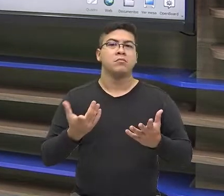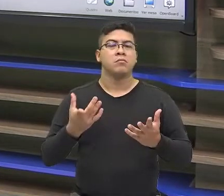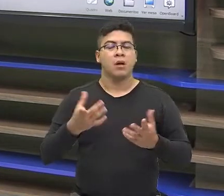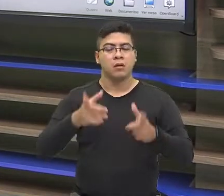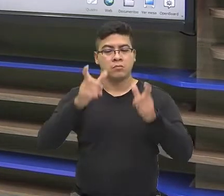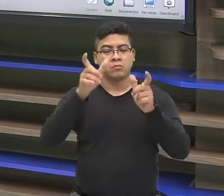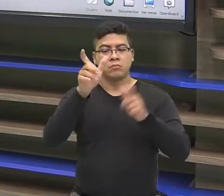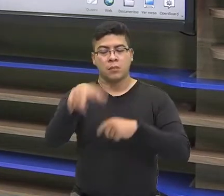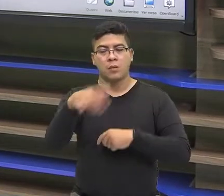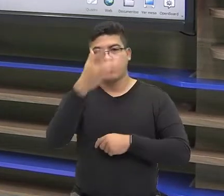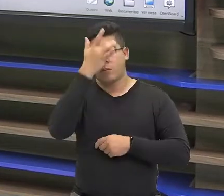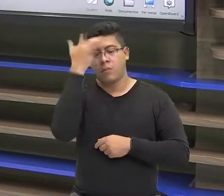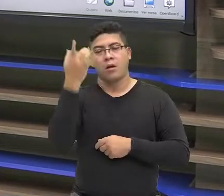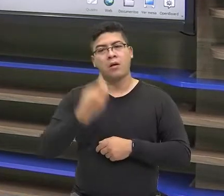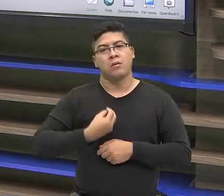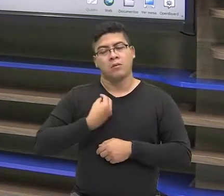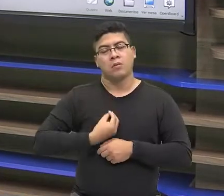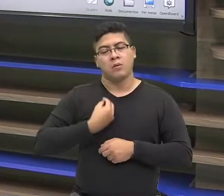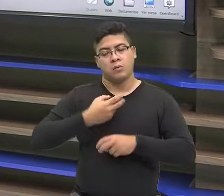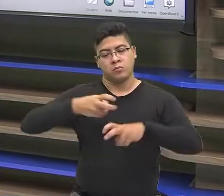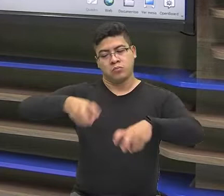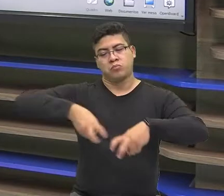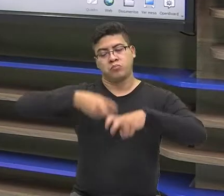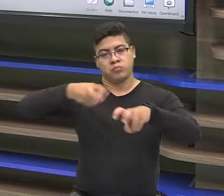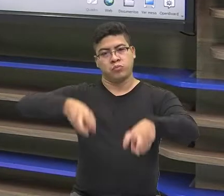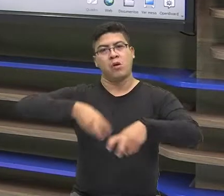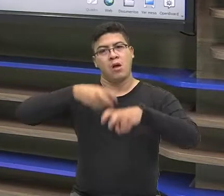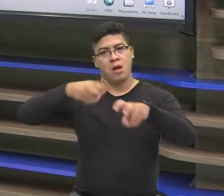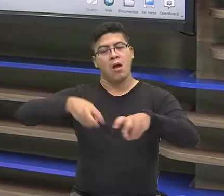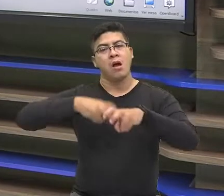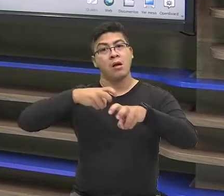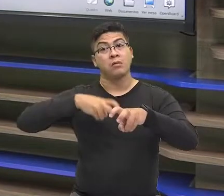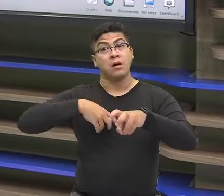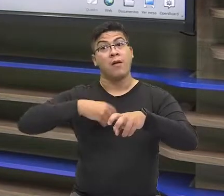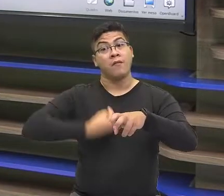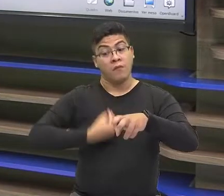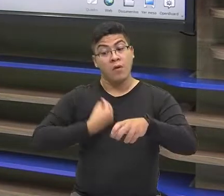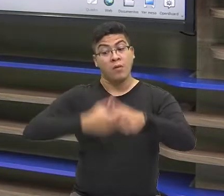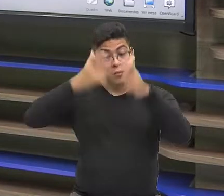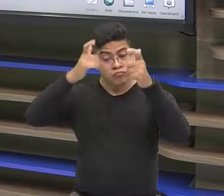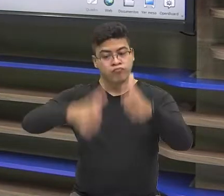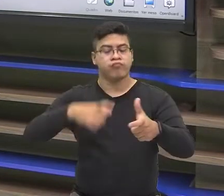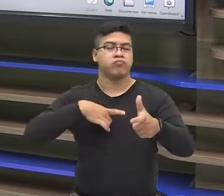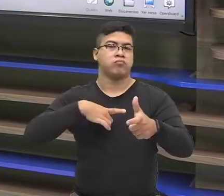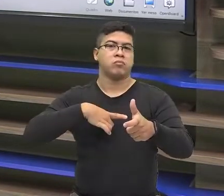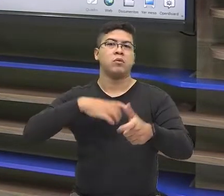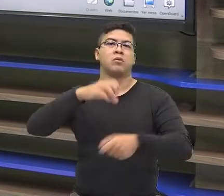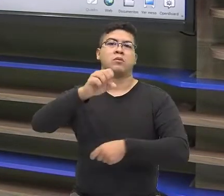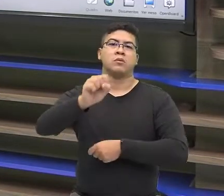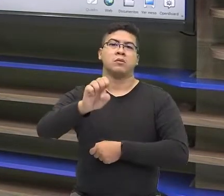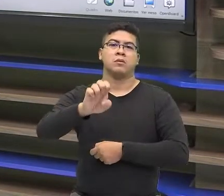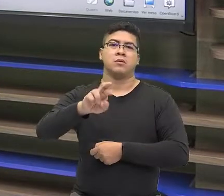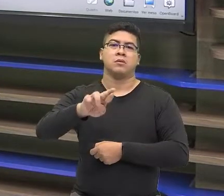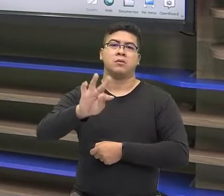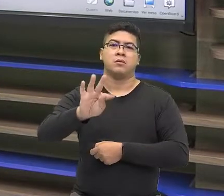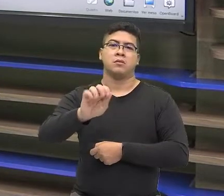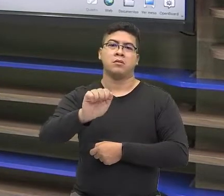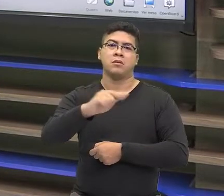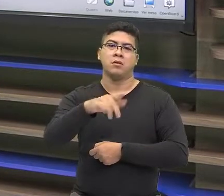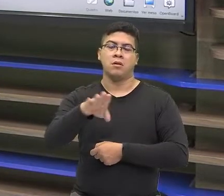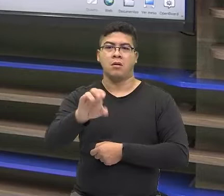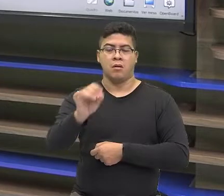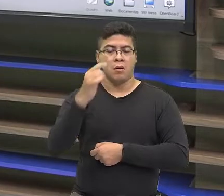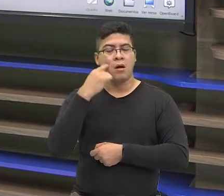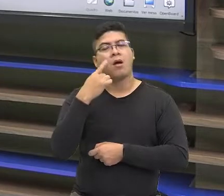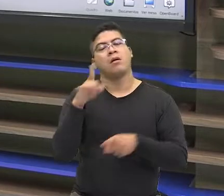sertanejo, que morava lá os sertões, que ele morava no sertão, no semiárido, uma terra que não dava